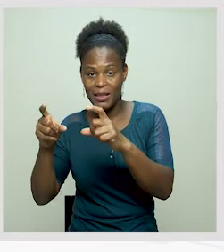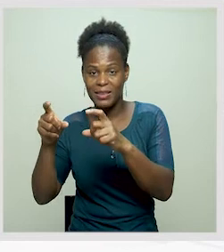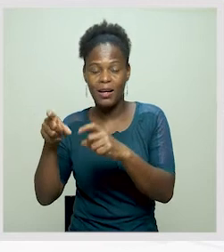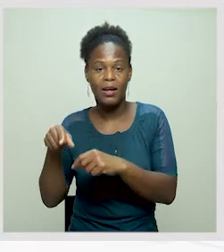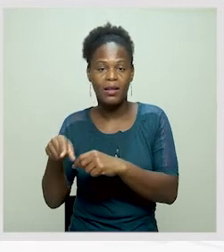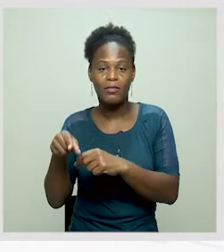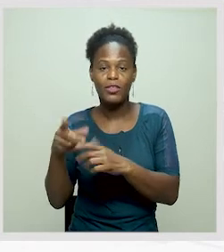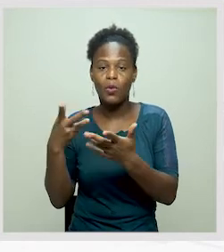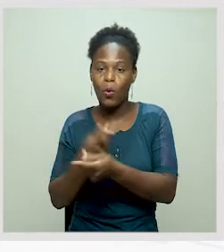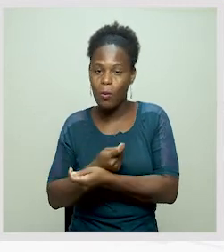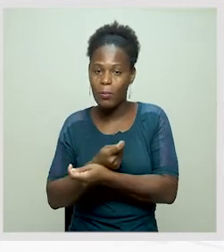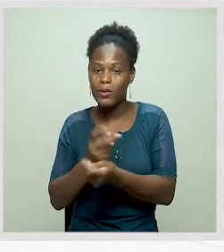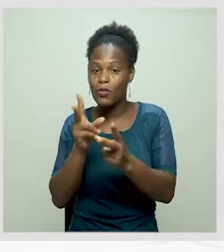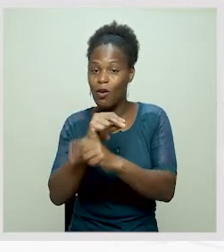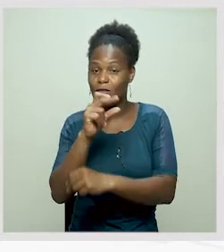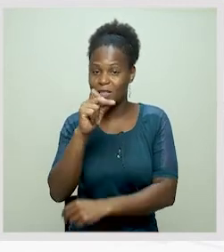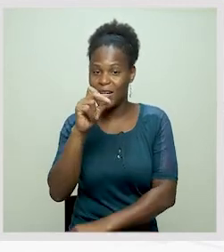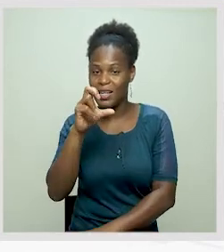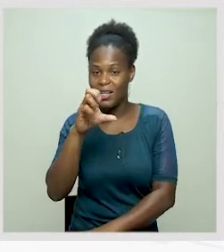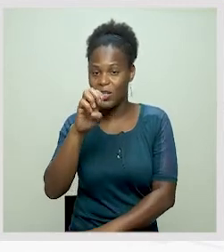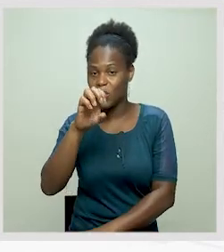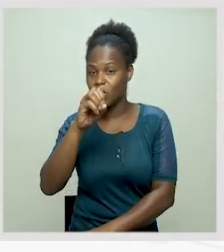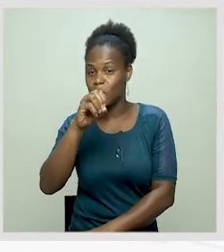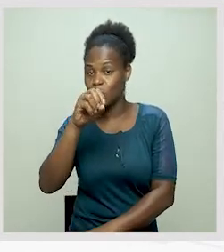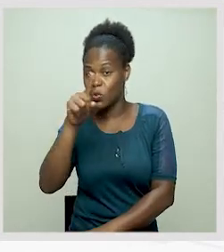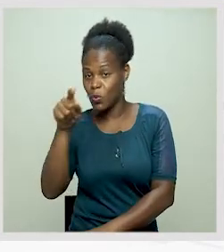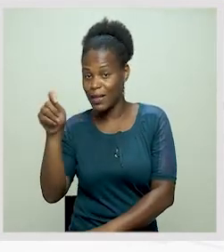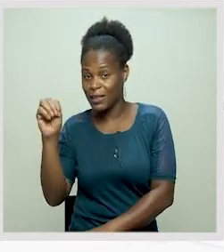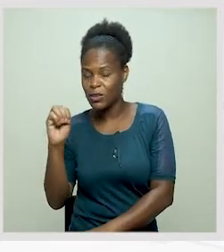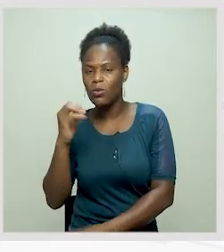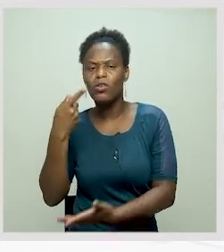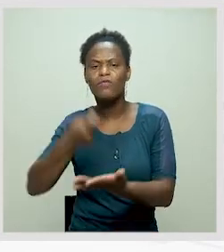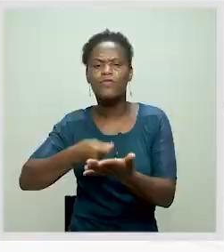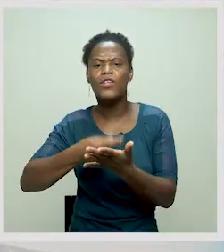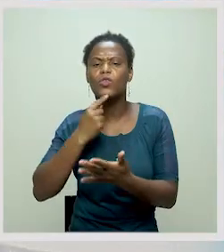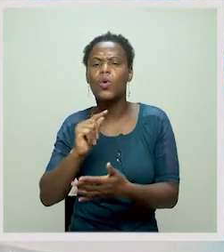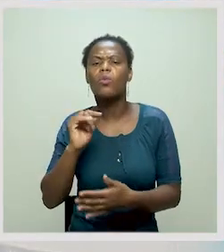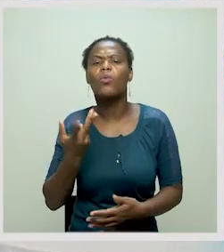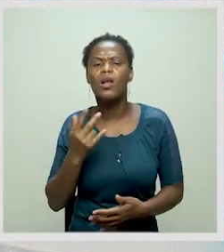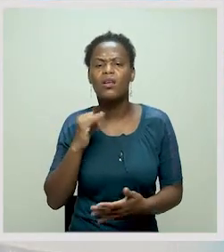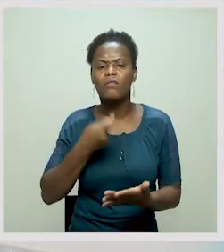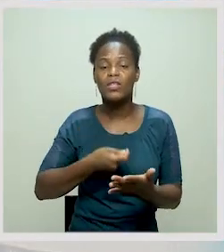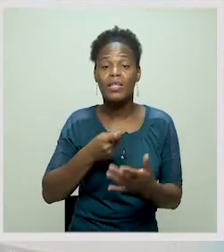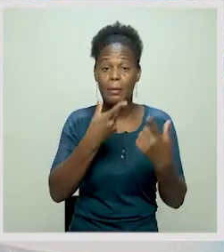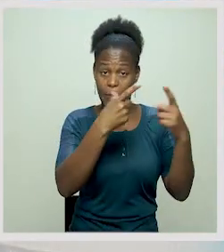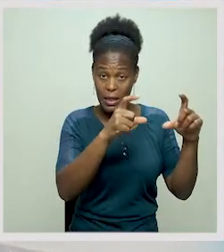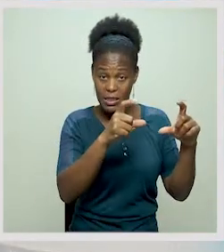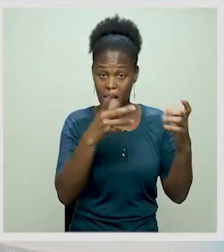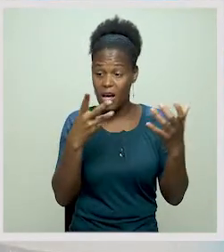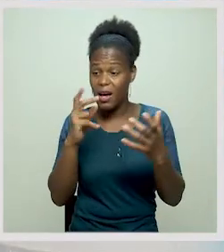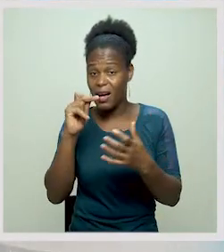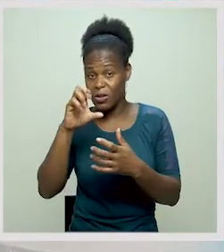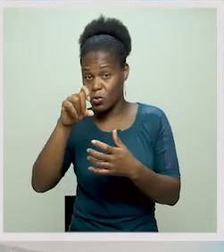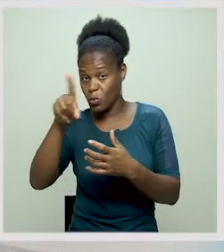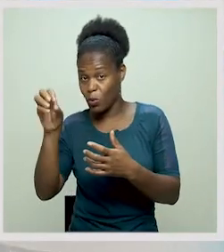através da compra de novas ações. Qual é o tipo de investimento? Uma empresa comprou ações de